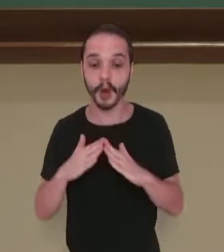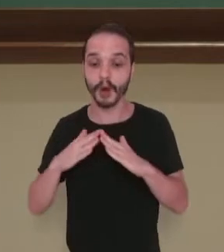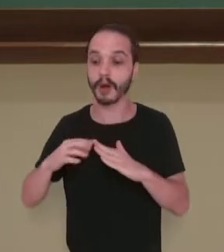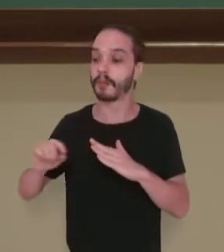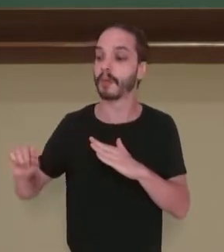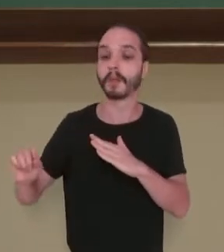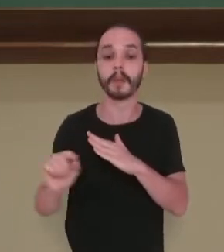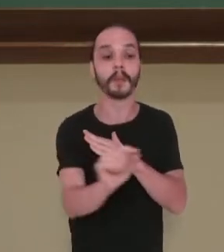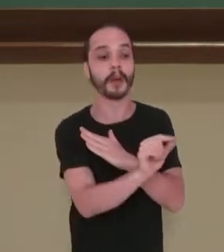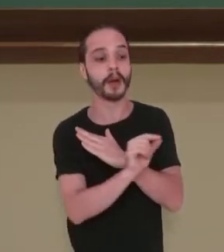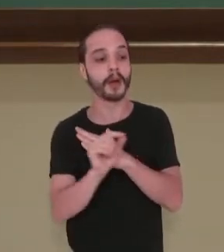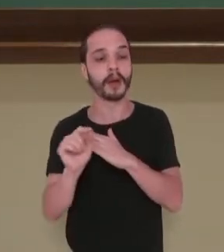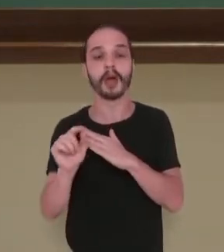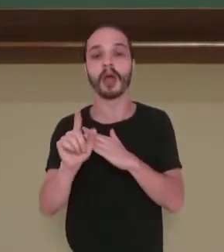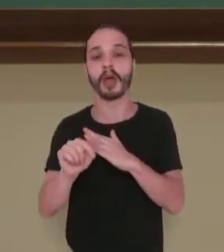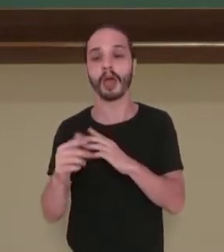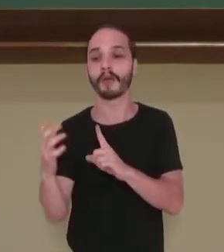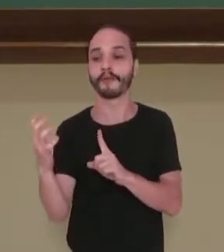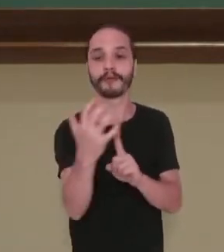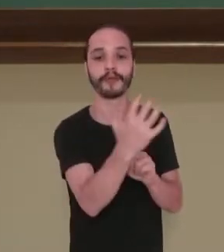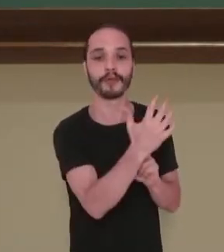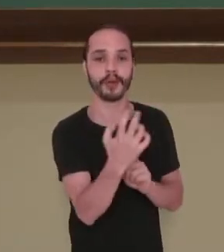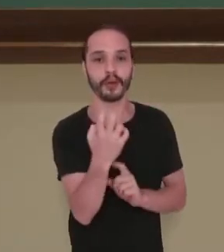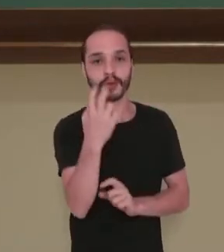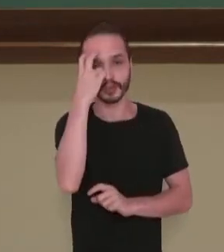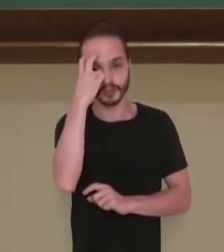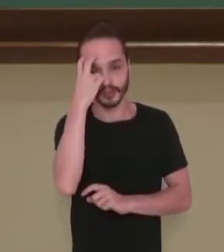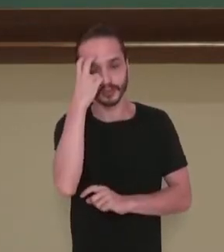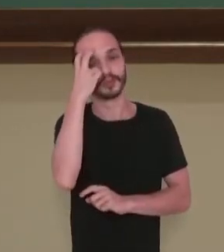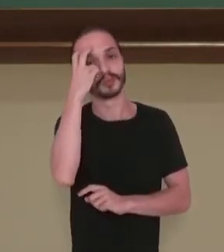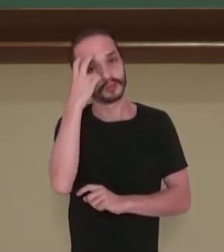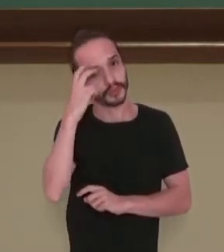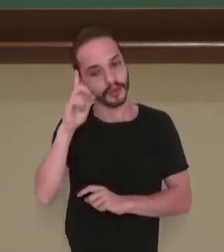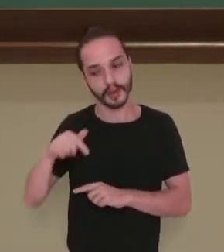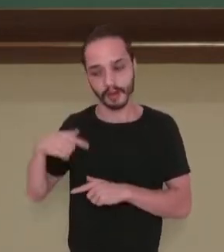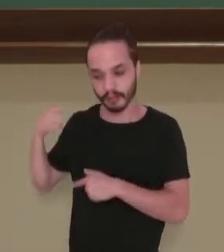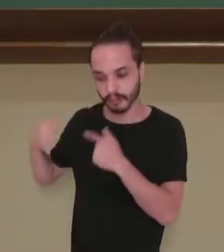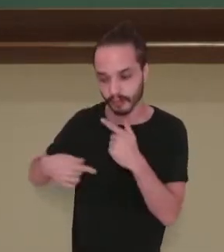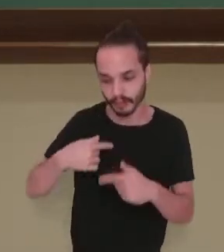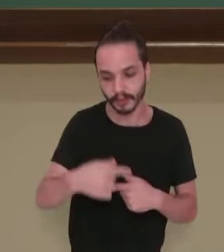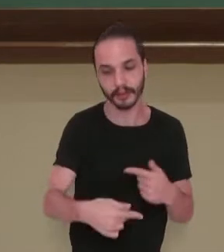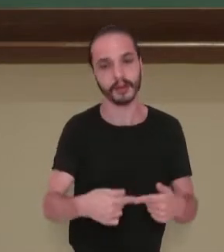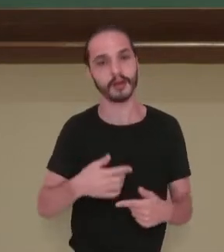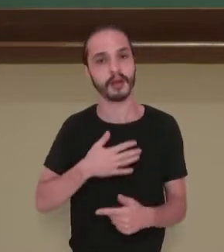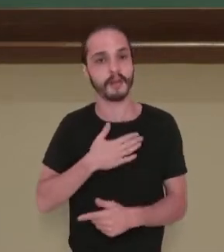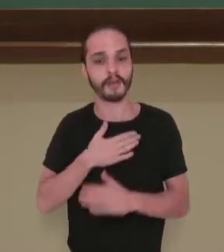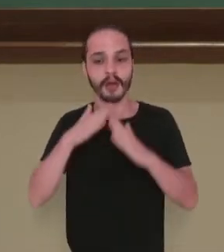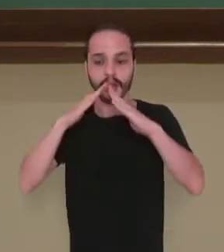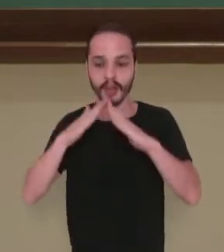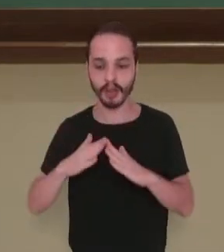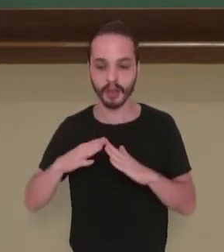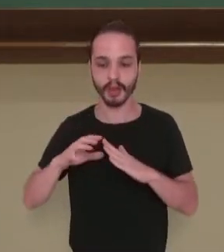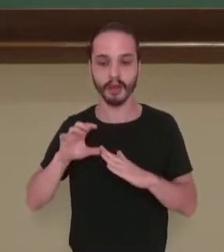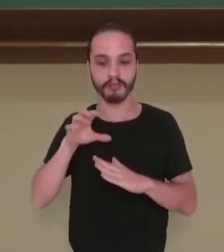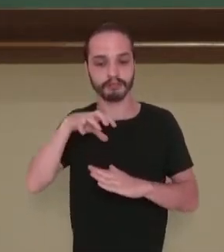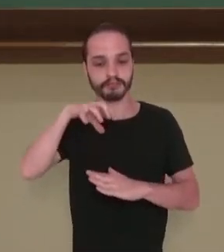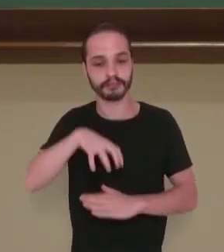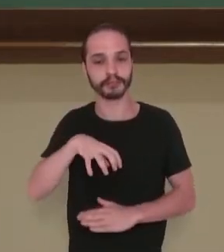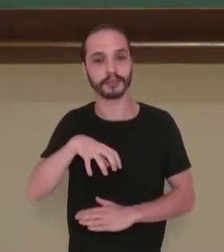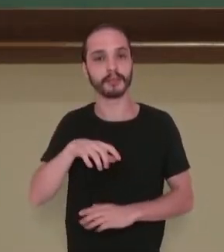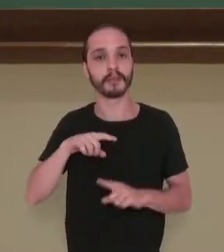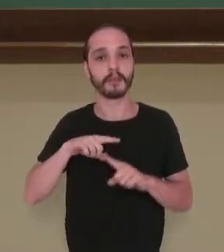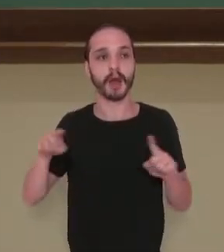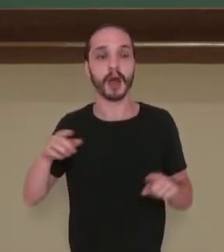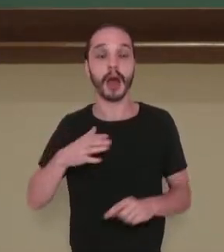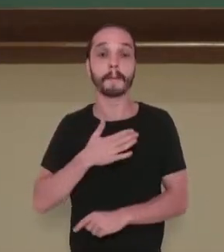né, pela cultura ao meu redor, é herdado, é da minha região. A minha é que